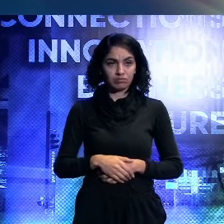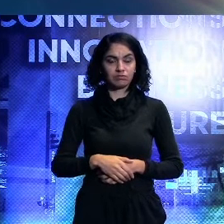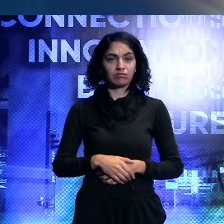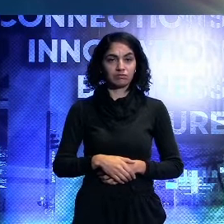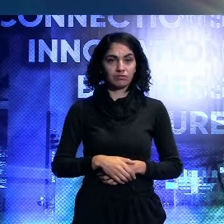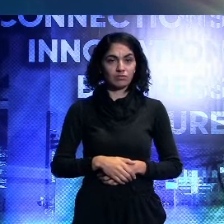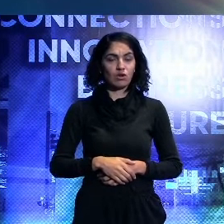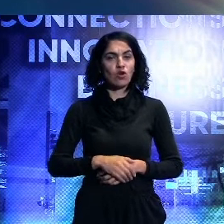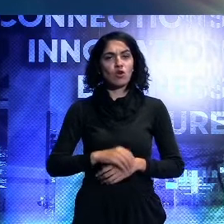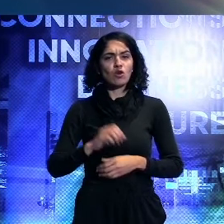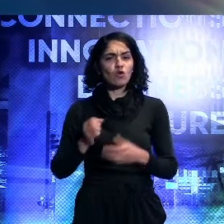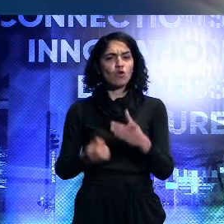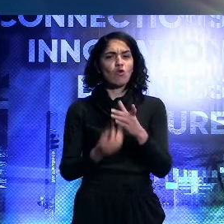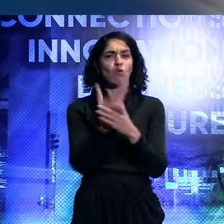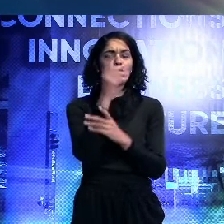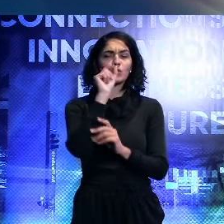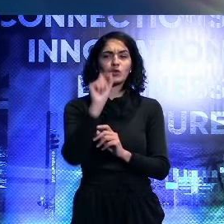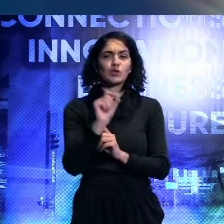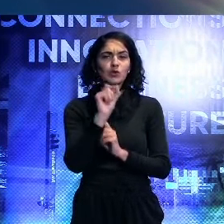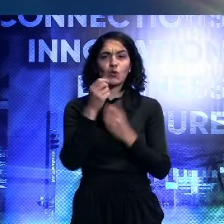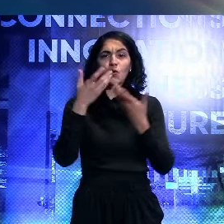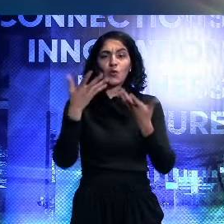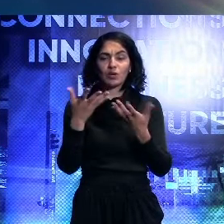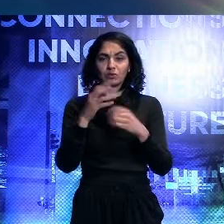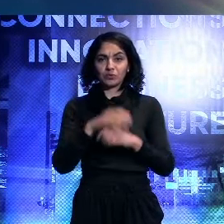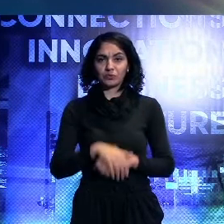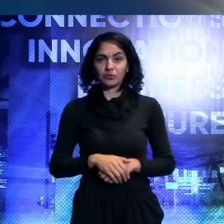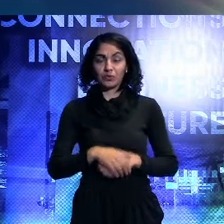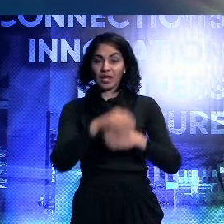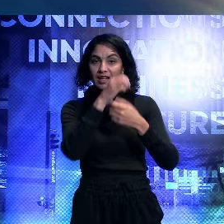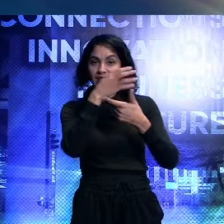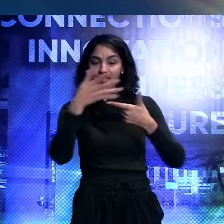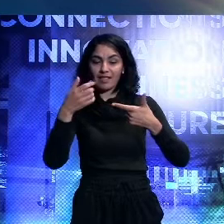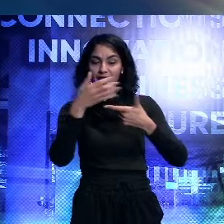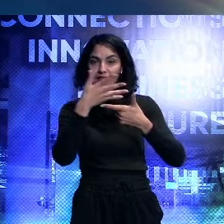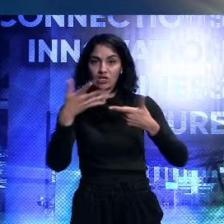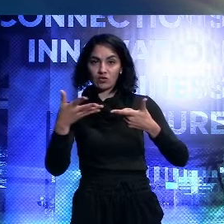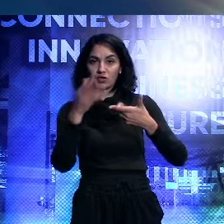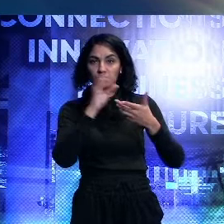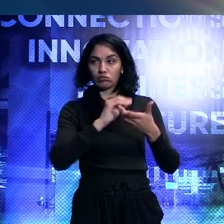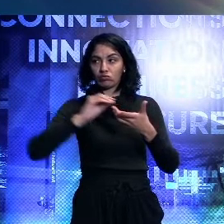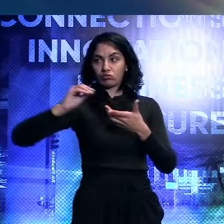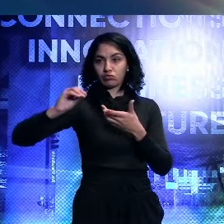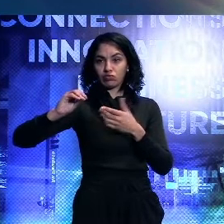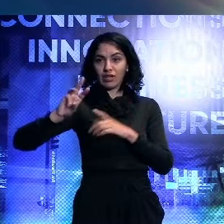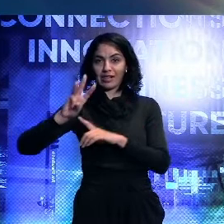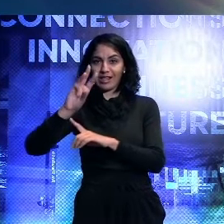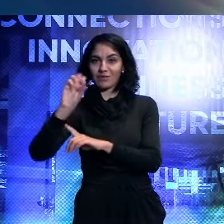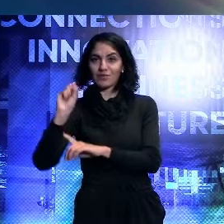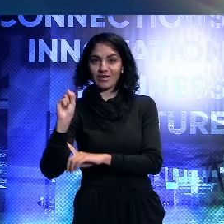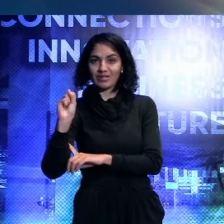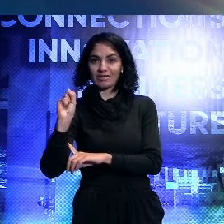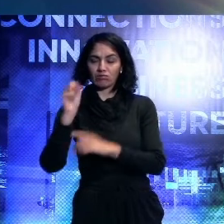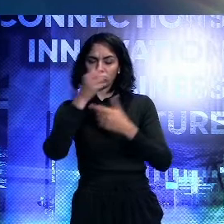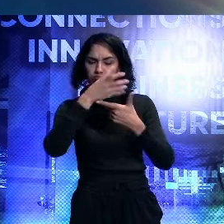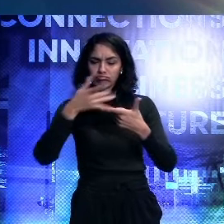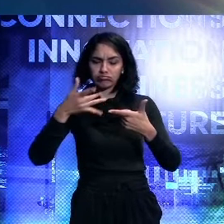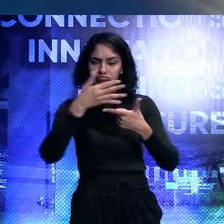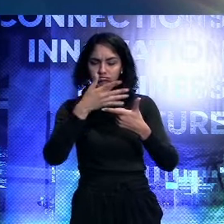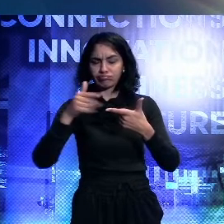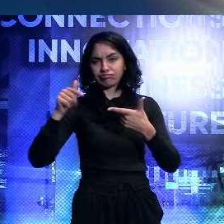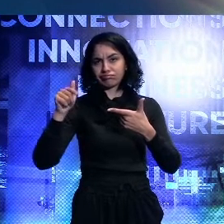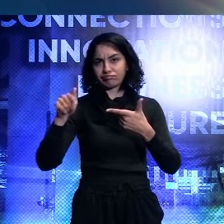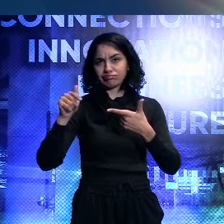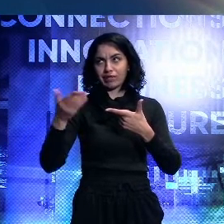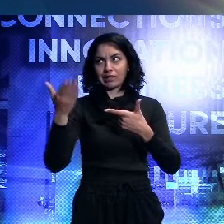surgiu isso? É uma parada interessante. Foi quando o Netflix começou a migrar para a AWS. E naquela época tudo era mato, né? A gente está falando